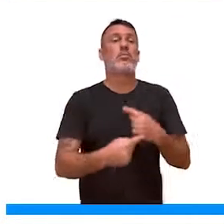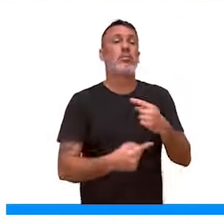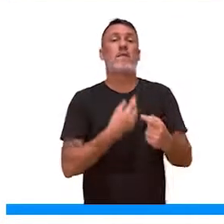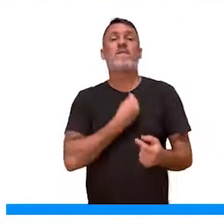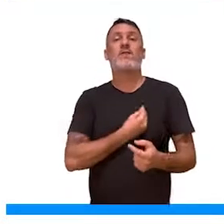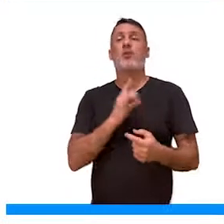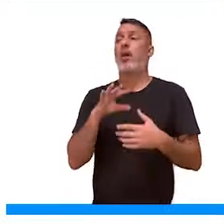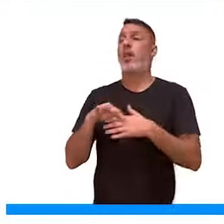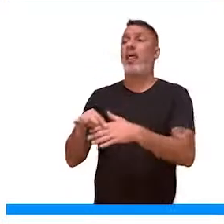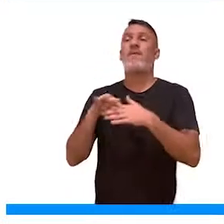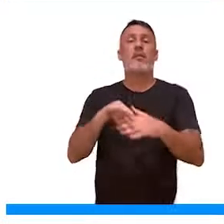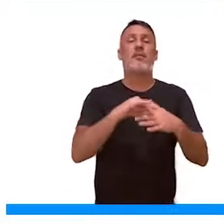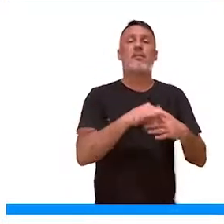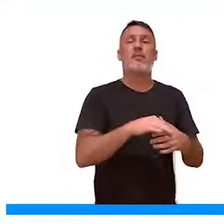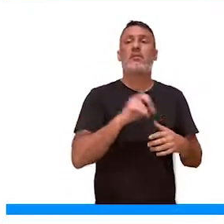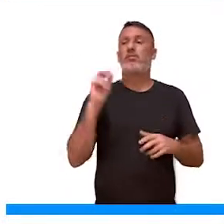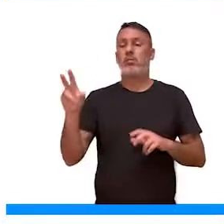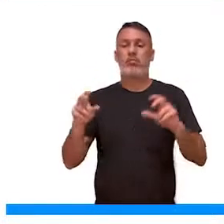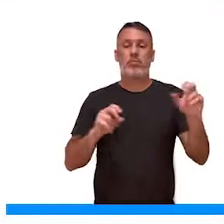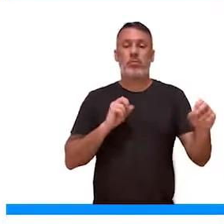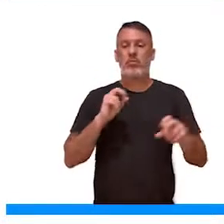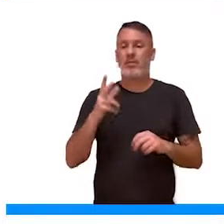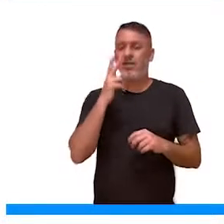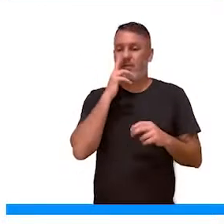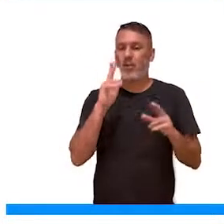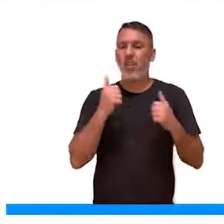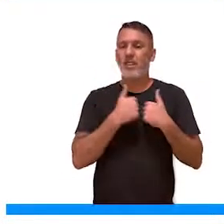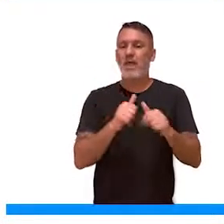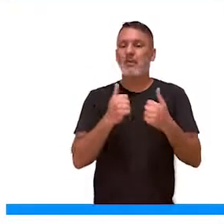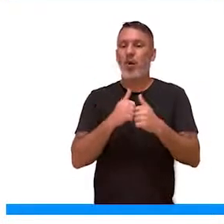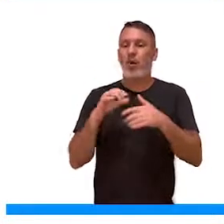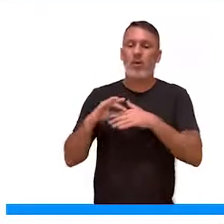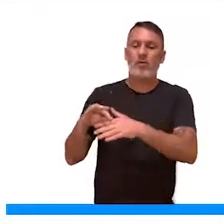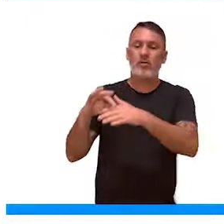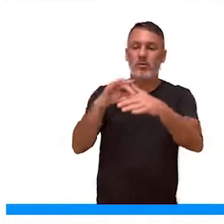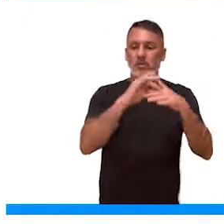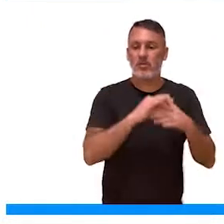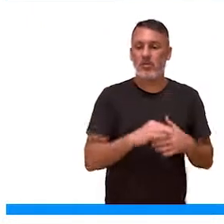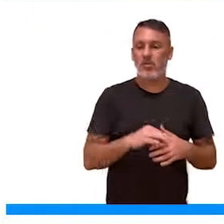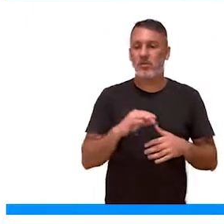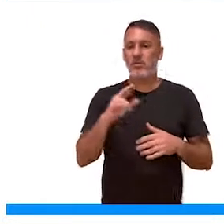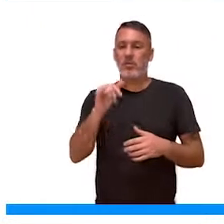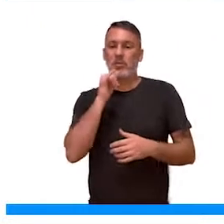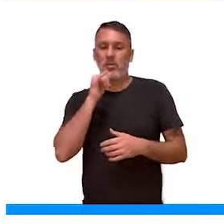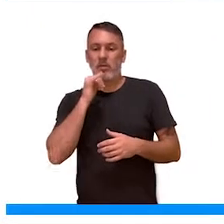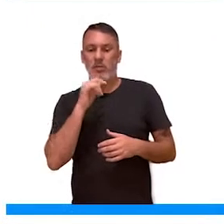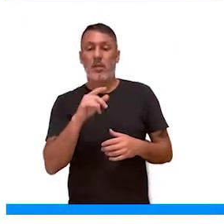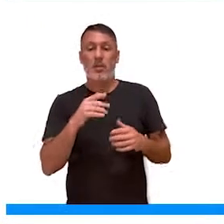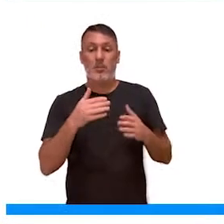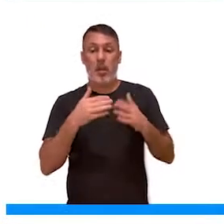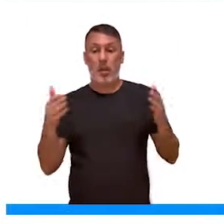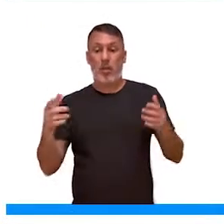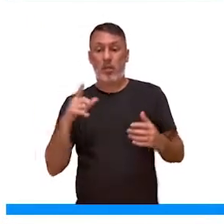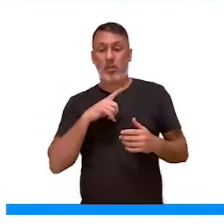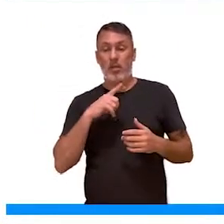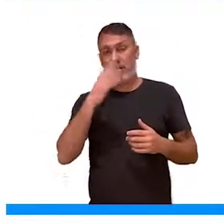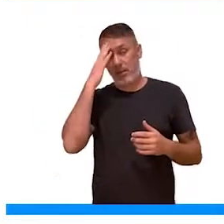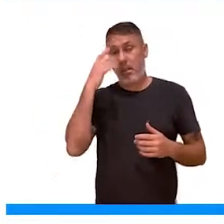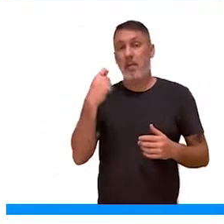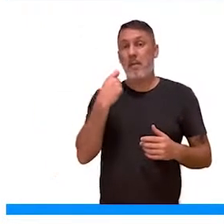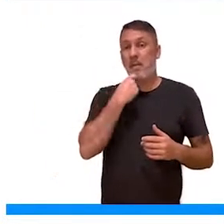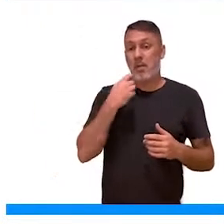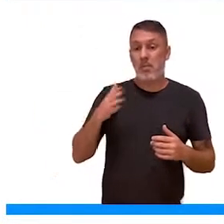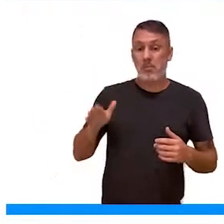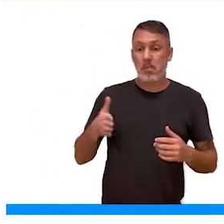o ciclo de vida. Ele só vai ajudar no transporte até que esse parasita consiga chegar no seu hospedeiro, como, por